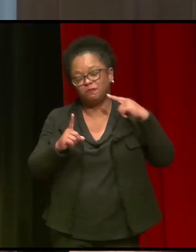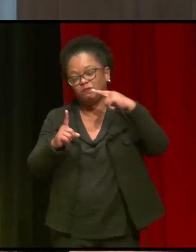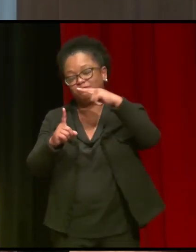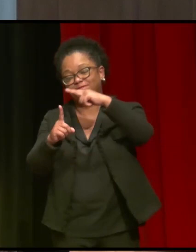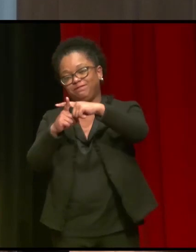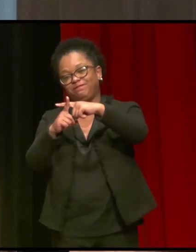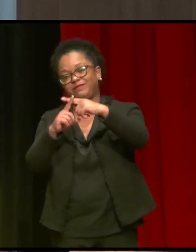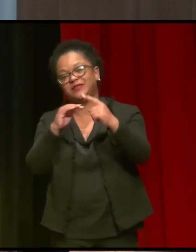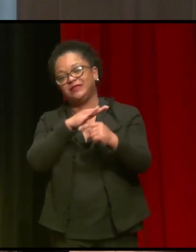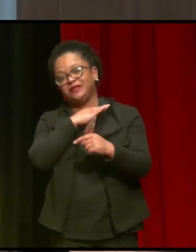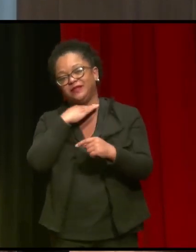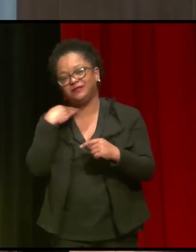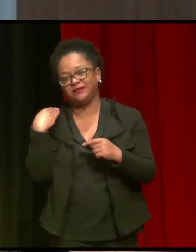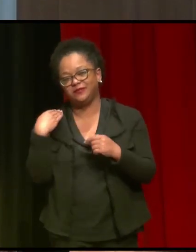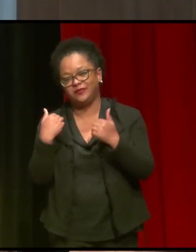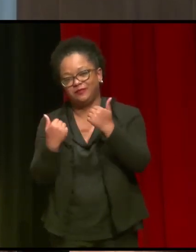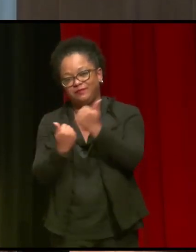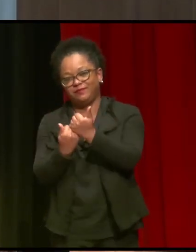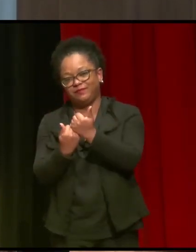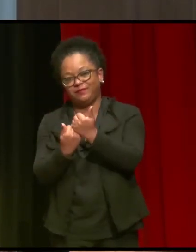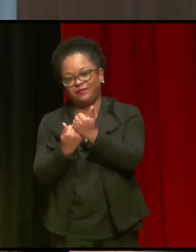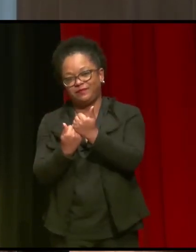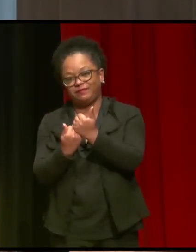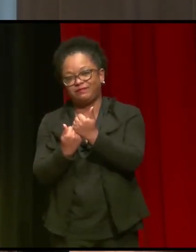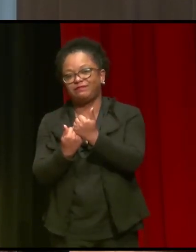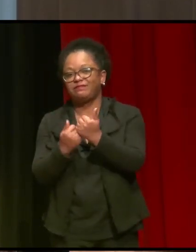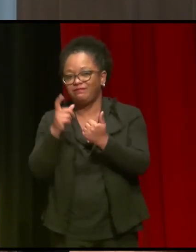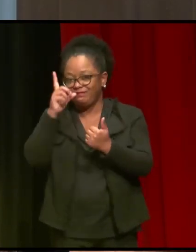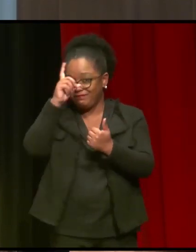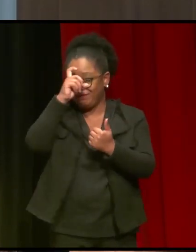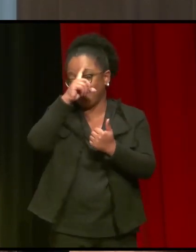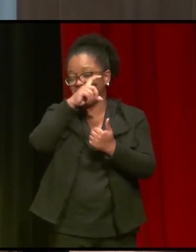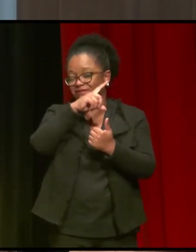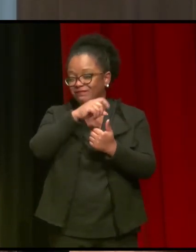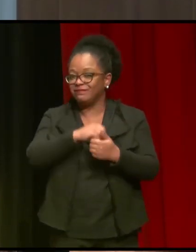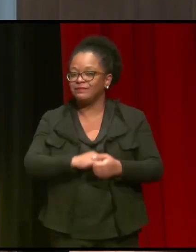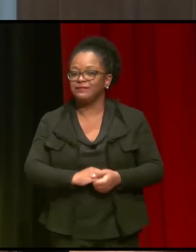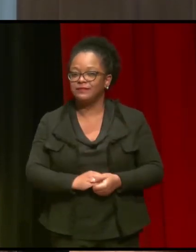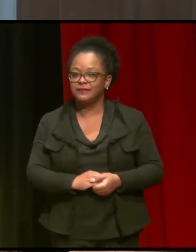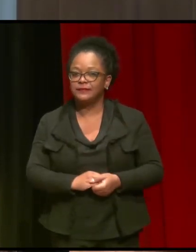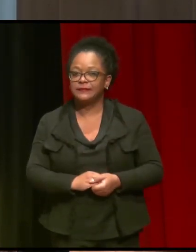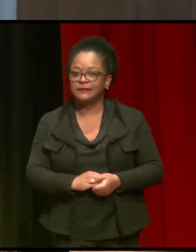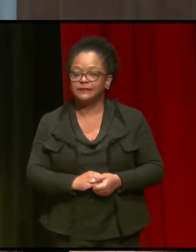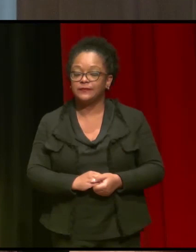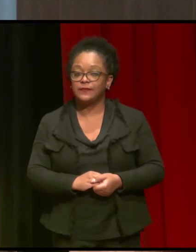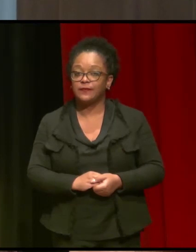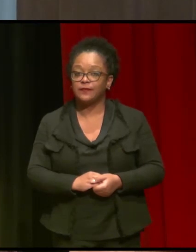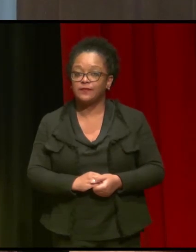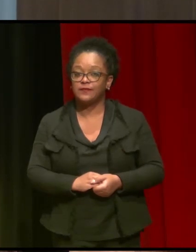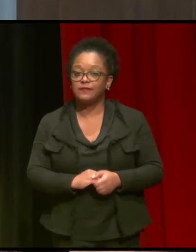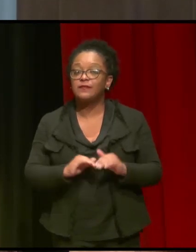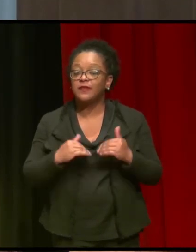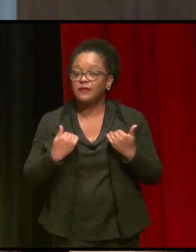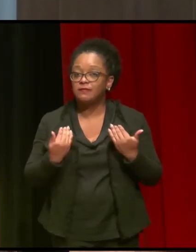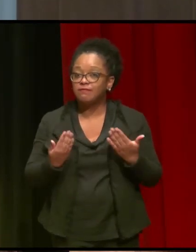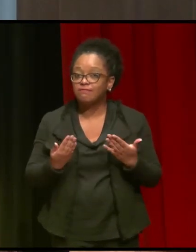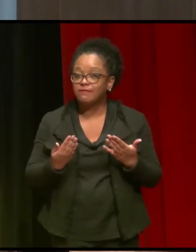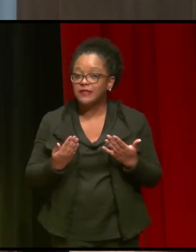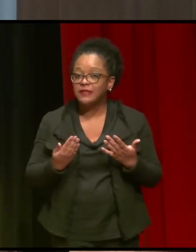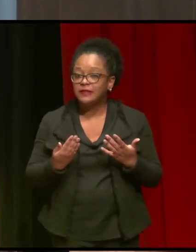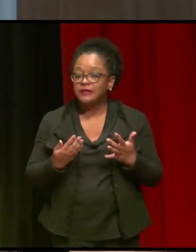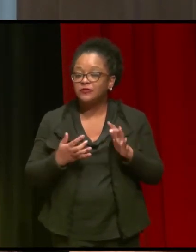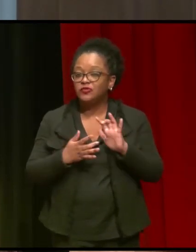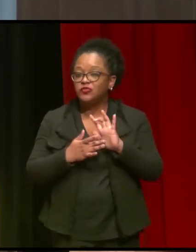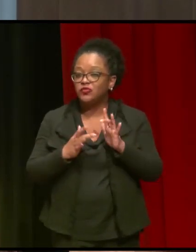Por isso que Jesus falou, eu estou te perdoando agora, mas eu vou te perdoar mesmo quando eu morrer na cruz. Então, do ponto de vista de Jesus,